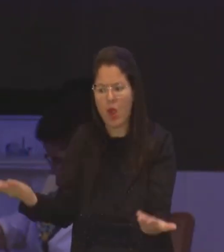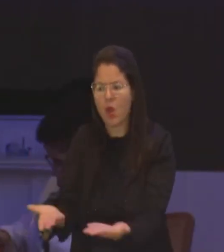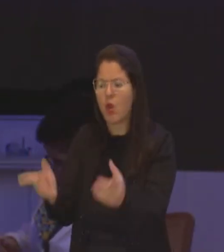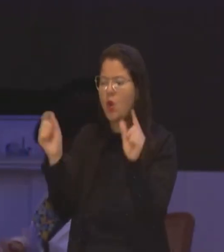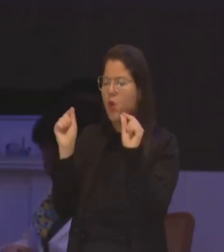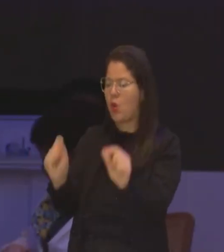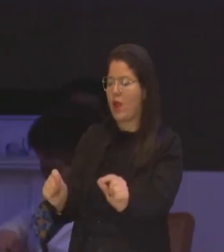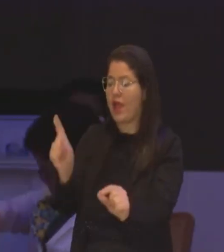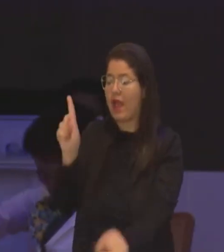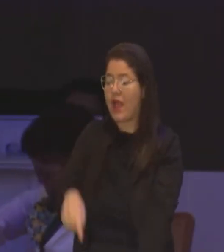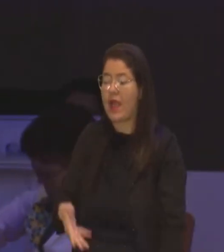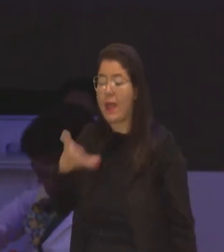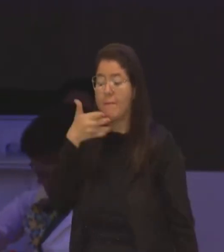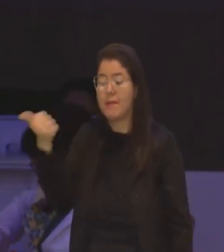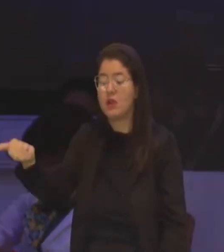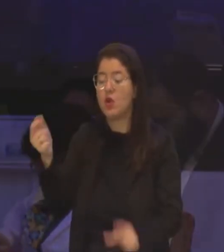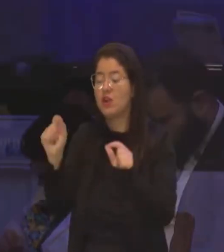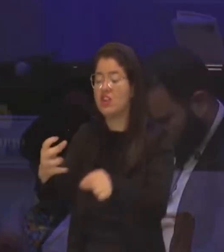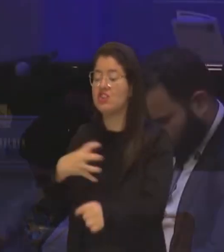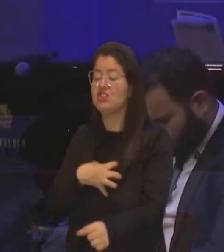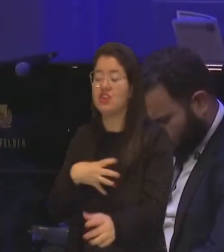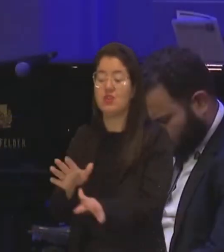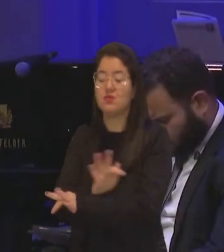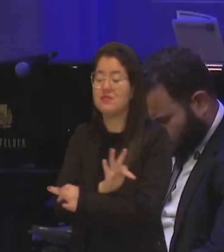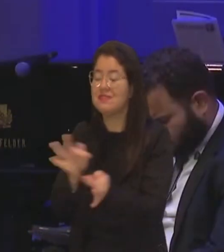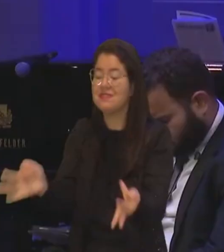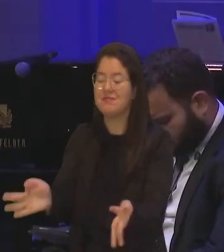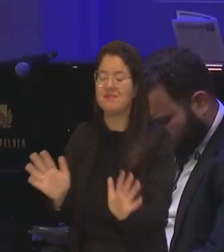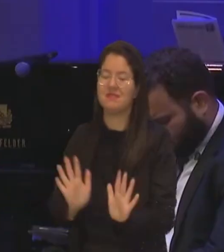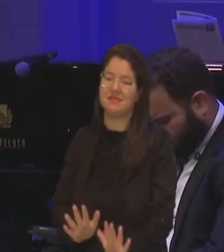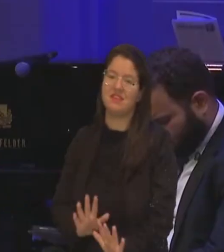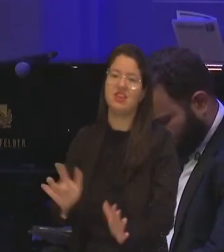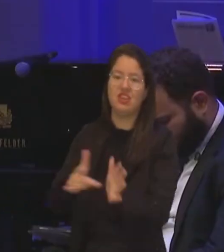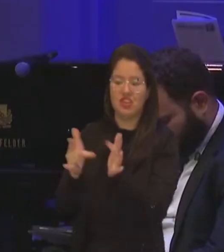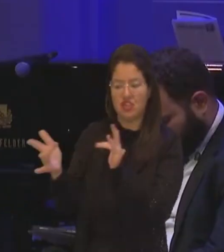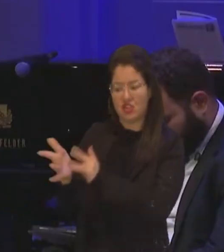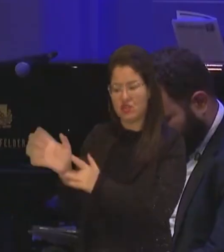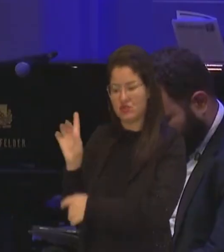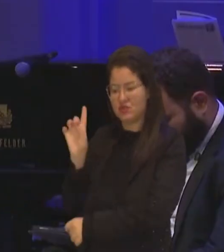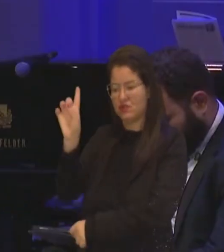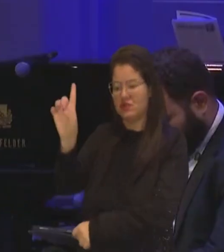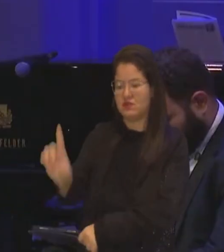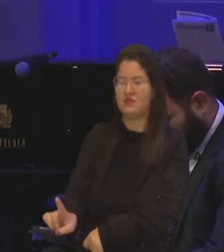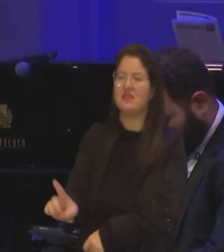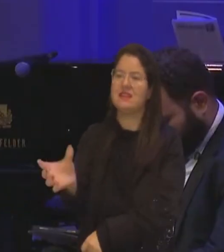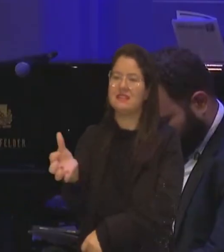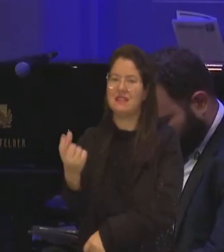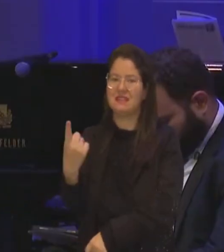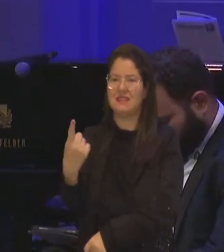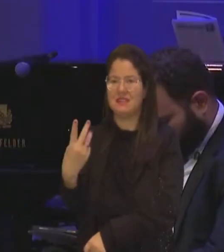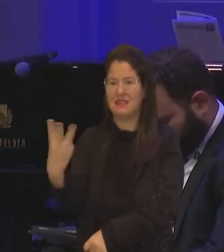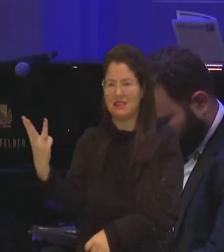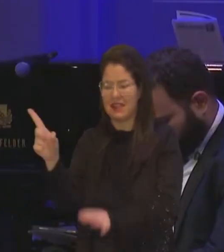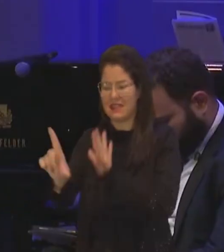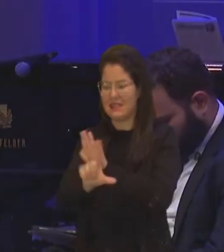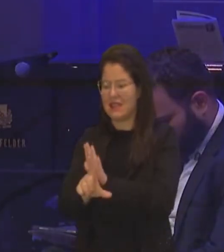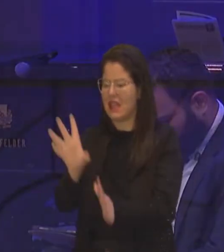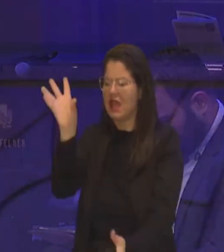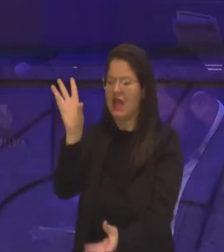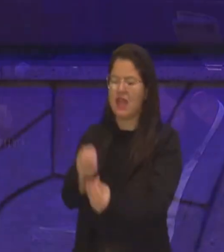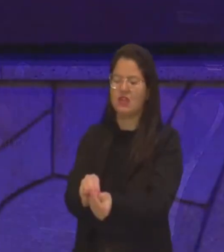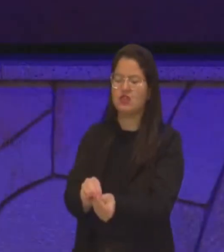que é melhor simplificar. Jesus vem diante de 613 leis e resume as leis e